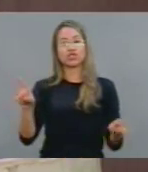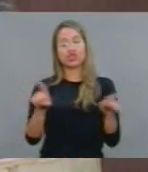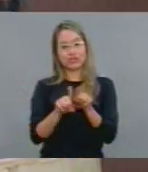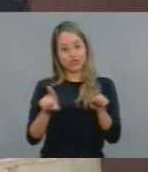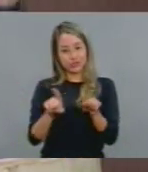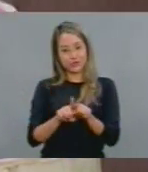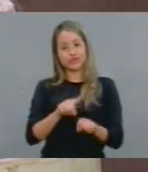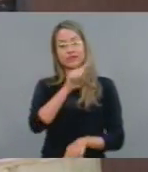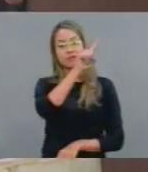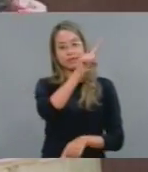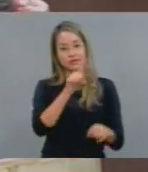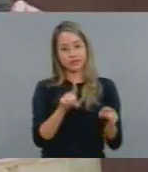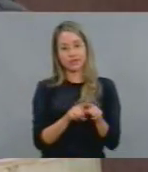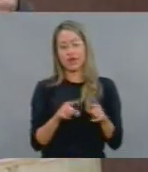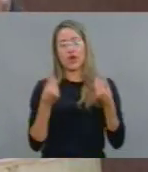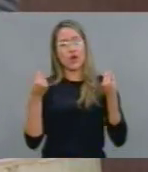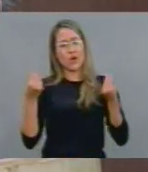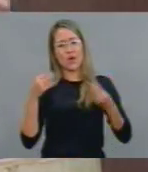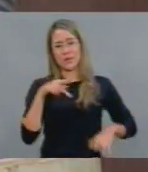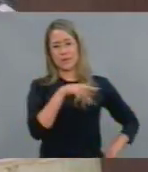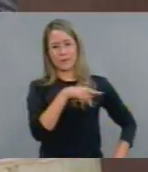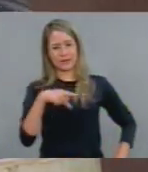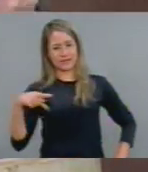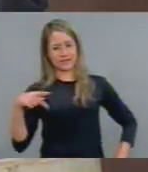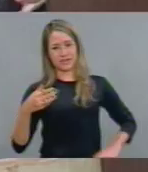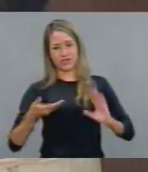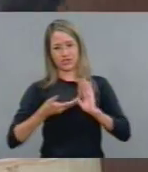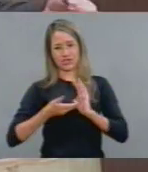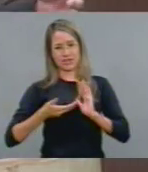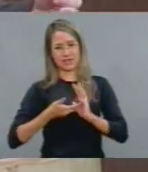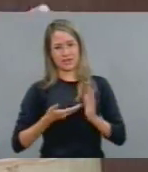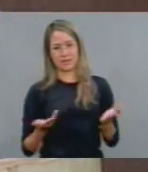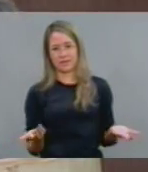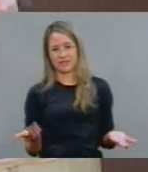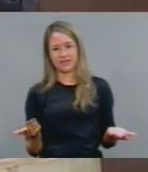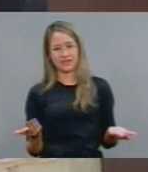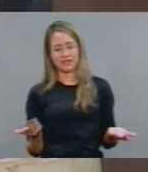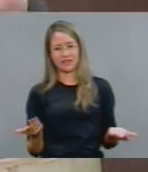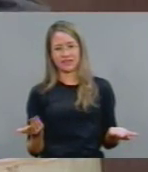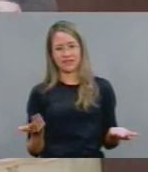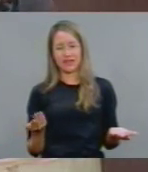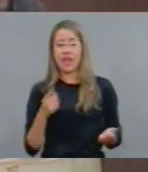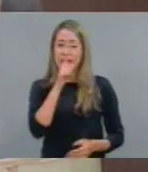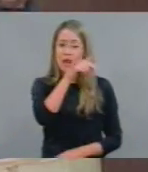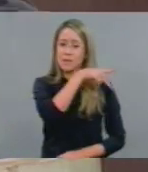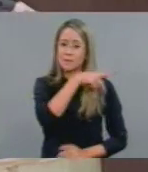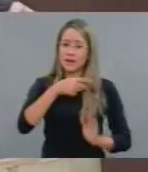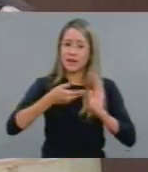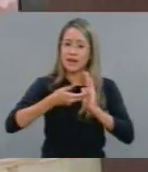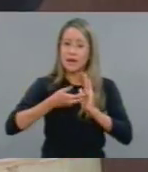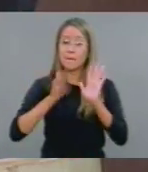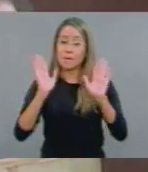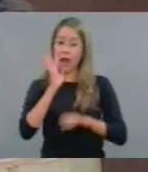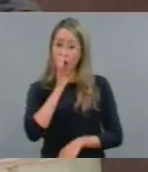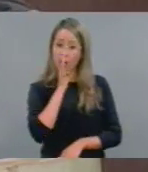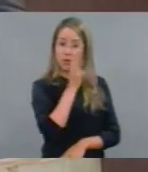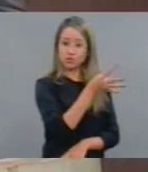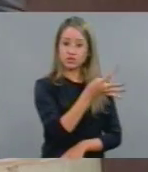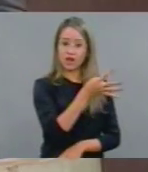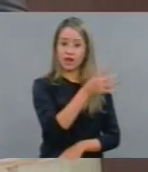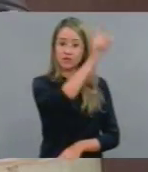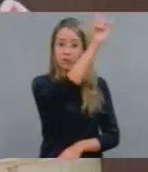um presidente réu. O Brasil mantém há 200 dias um presidente da Câmara Federal